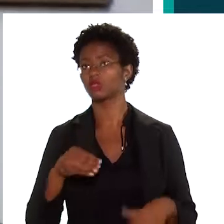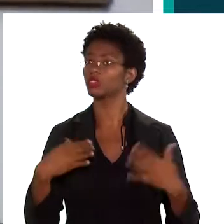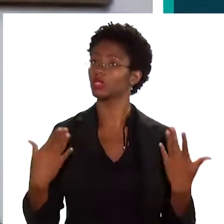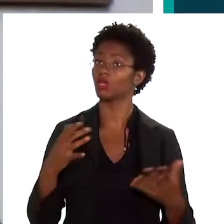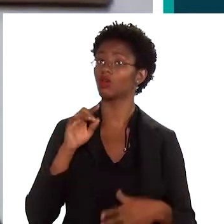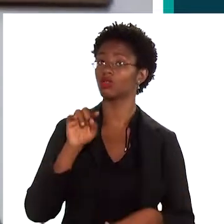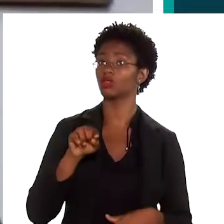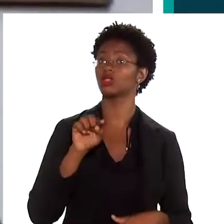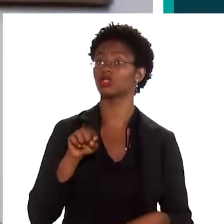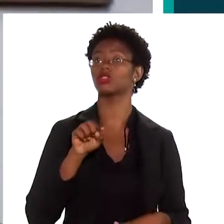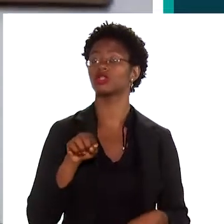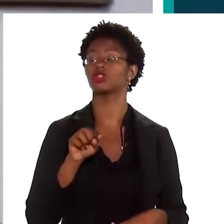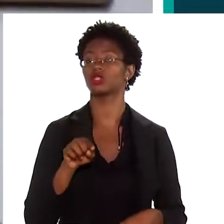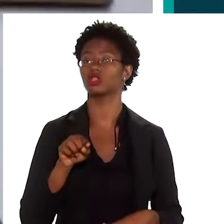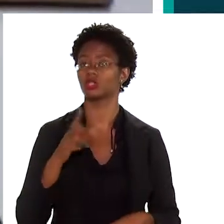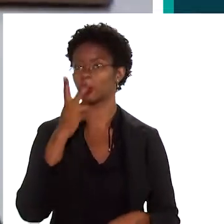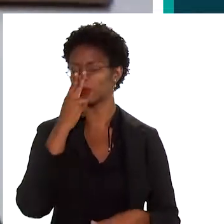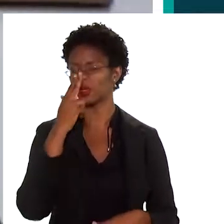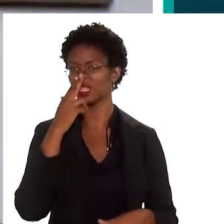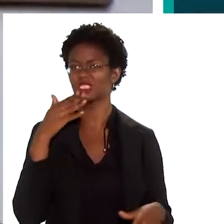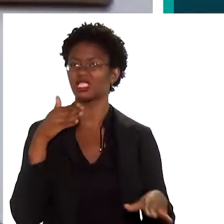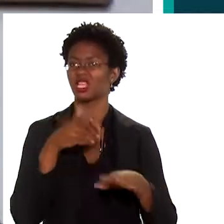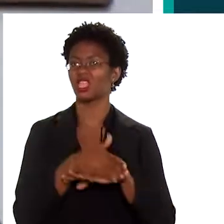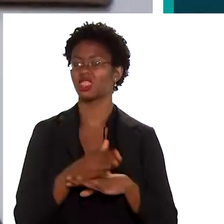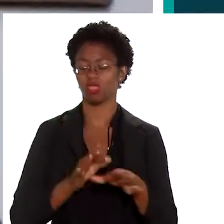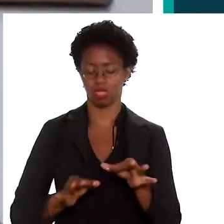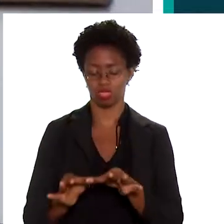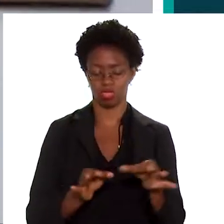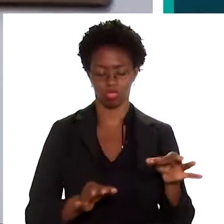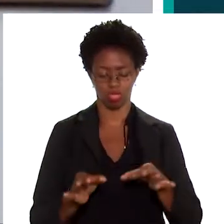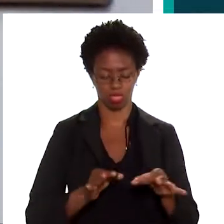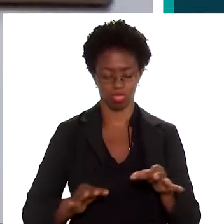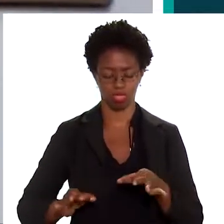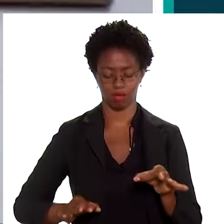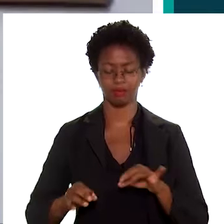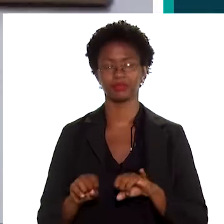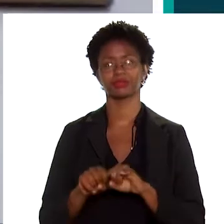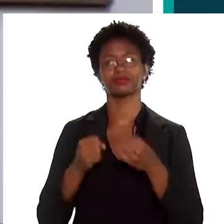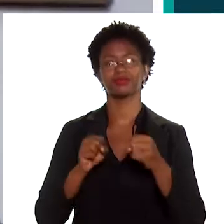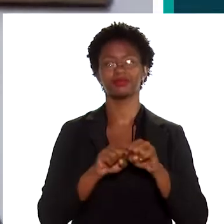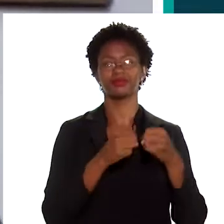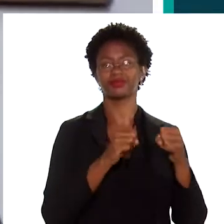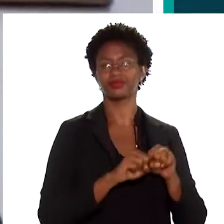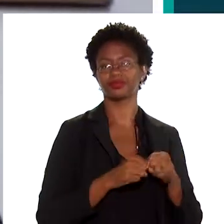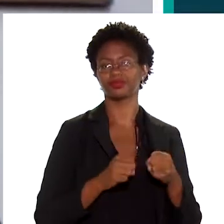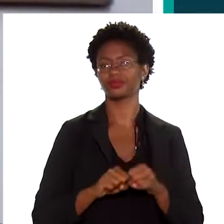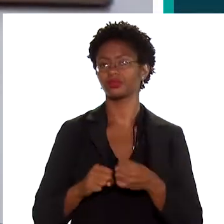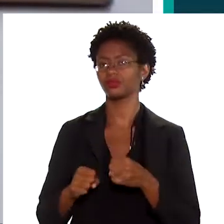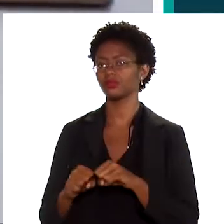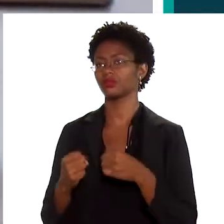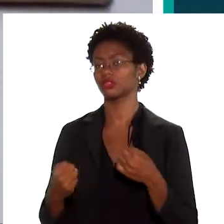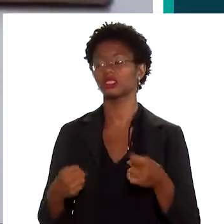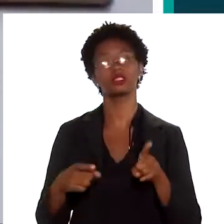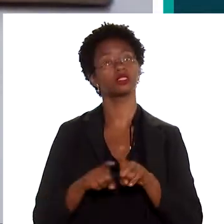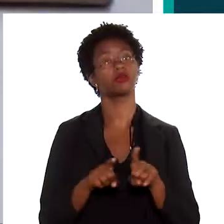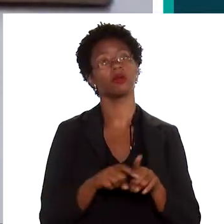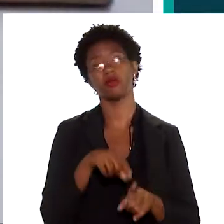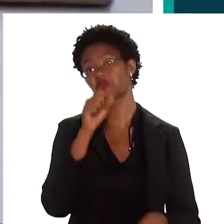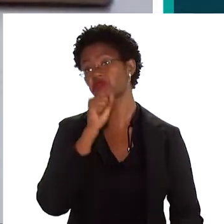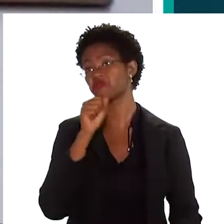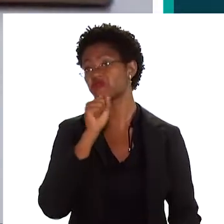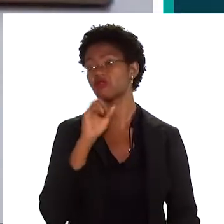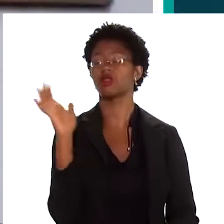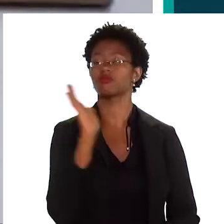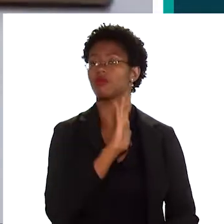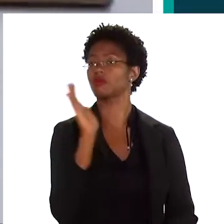de oxigênio, ela vai atravessar a membrana celular, causando dano no DNA, levando ao envelhecimento